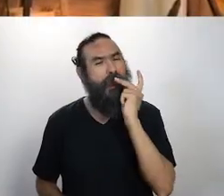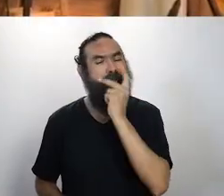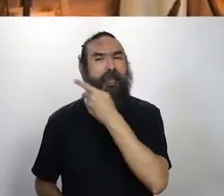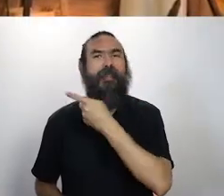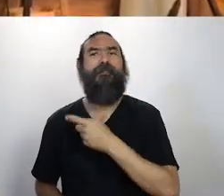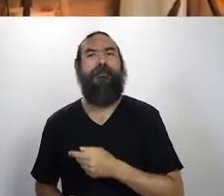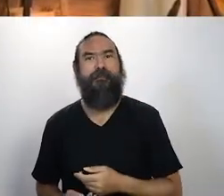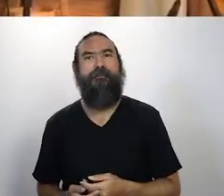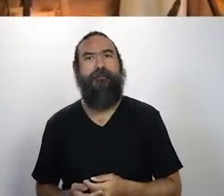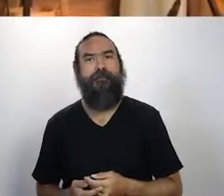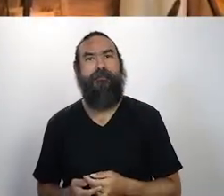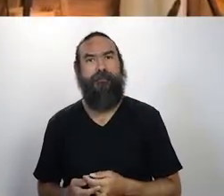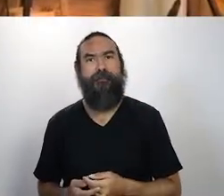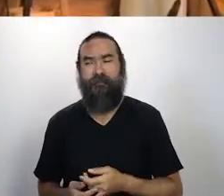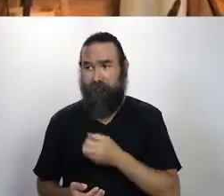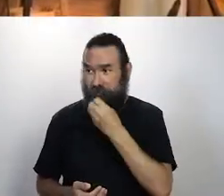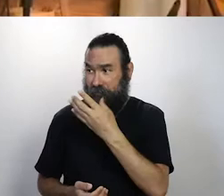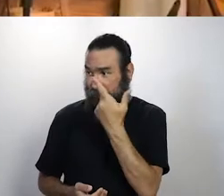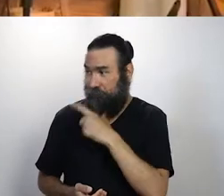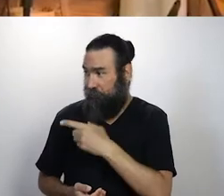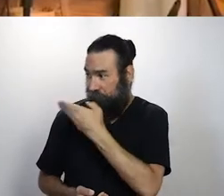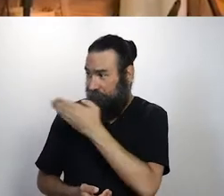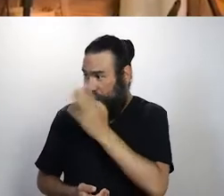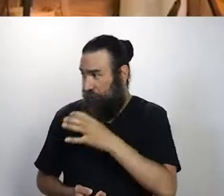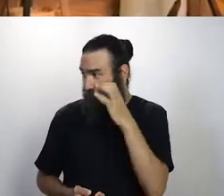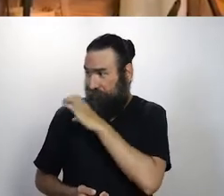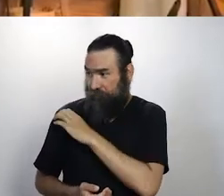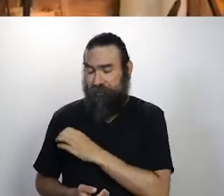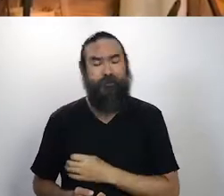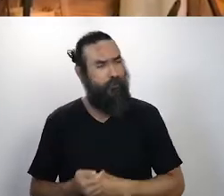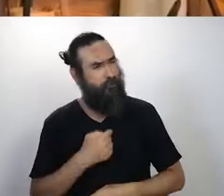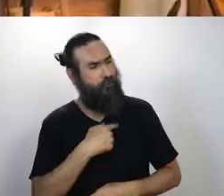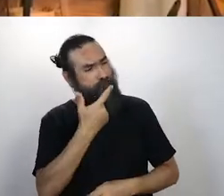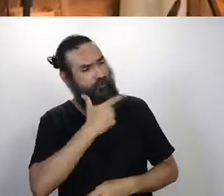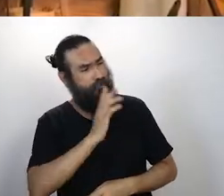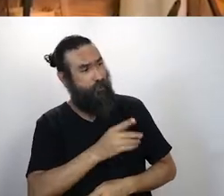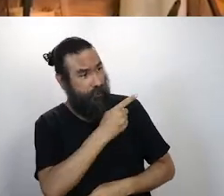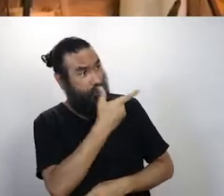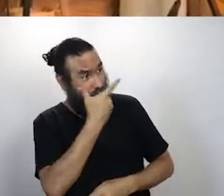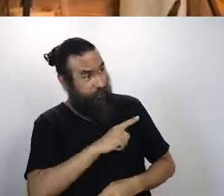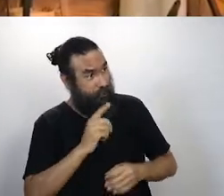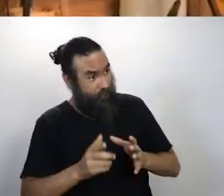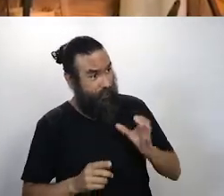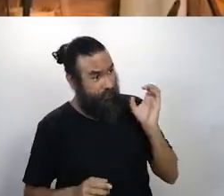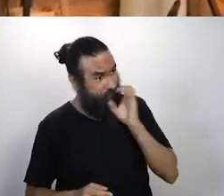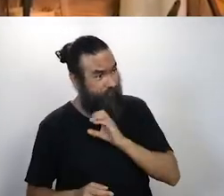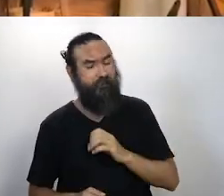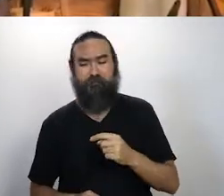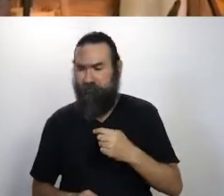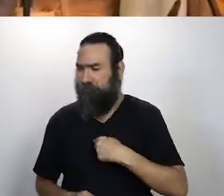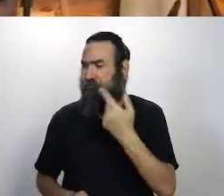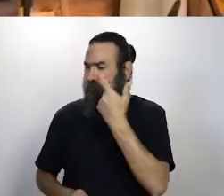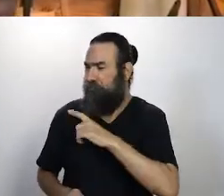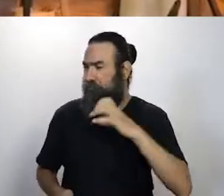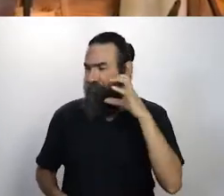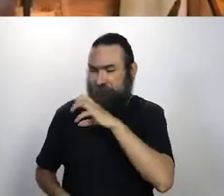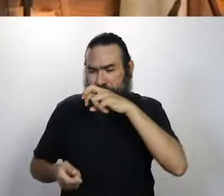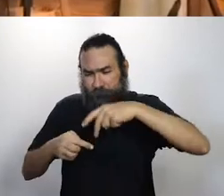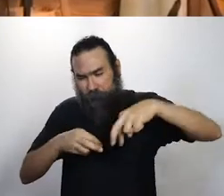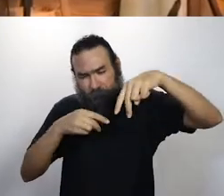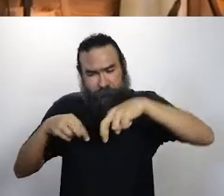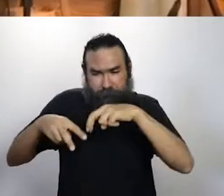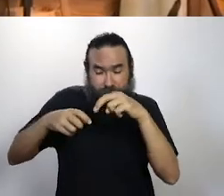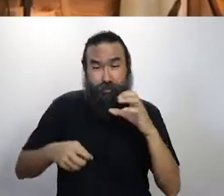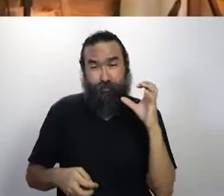Que delícia! Aqueceu, Jefinho? Eu aqueci um pouco, mas você aqueceu mais, né, Narelle? Eu aqueci bastante.